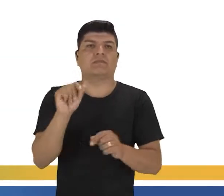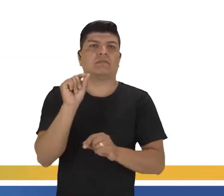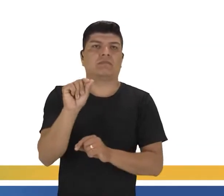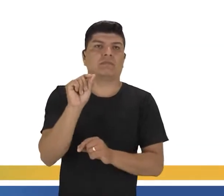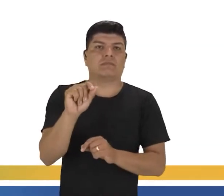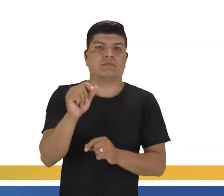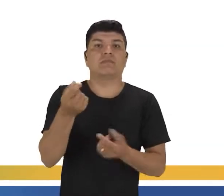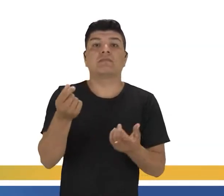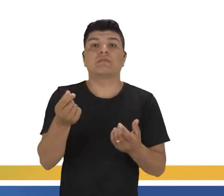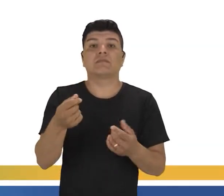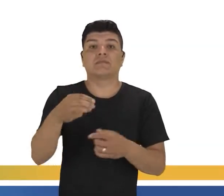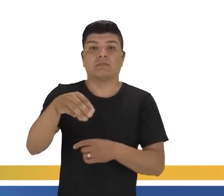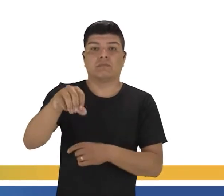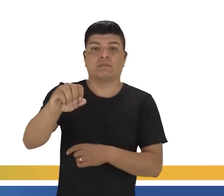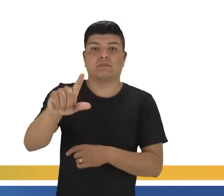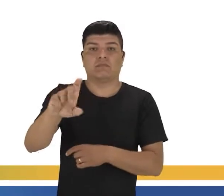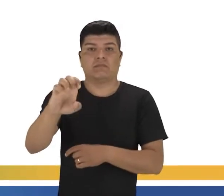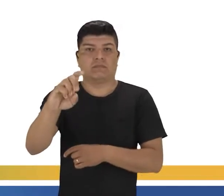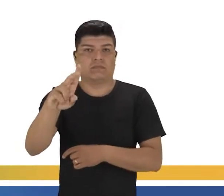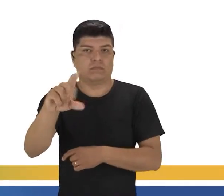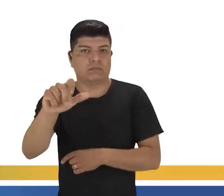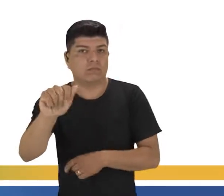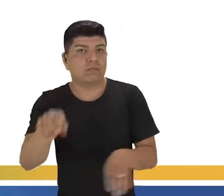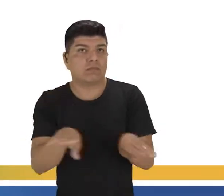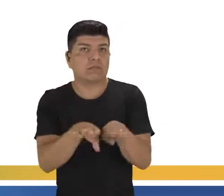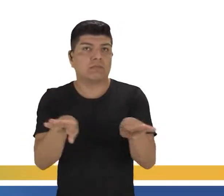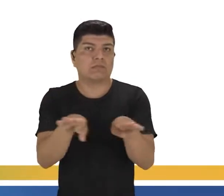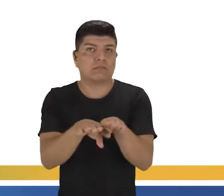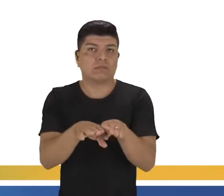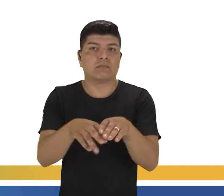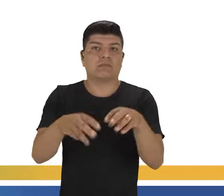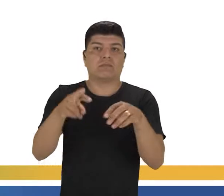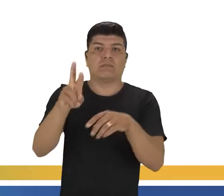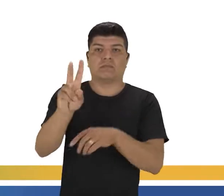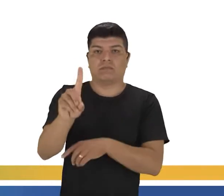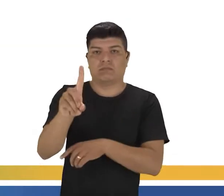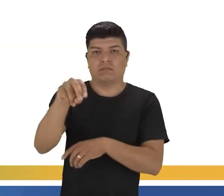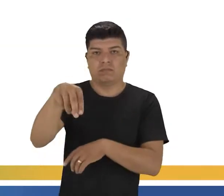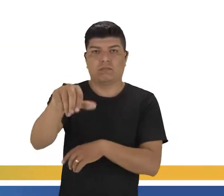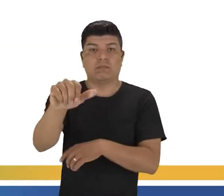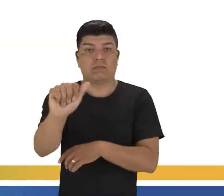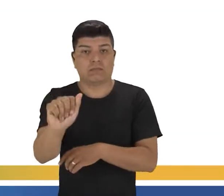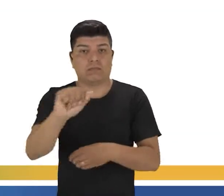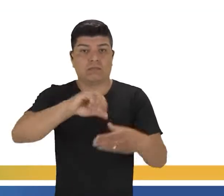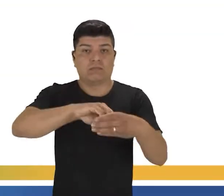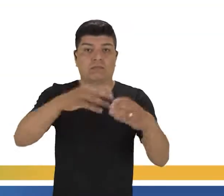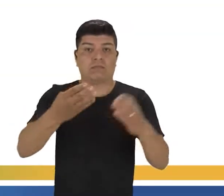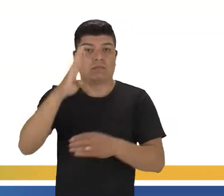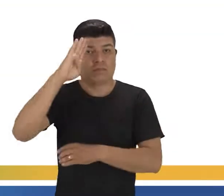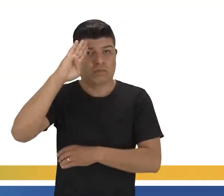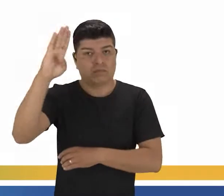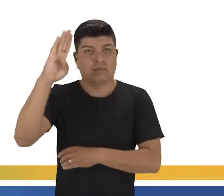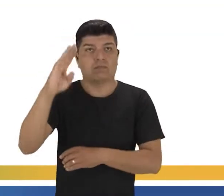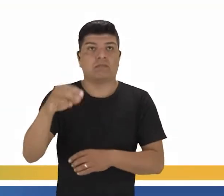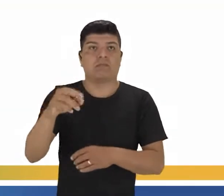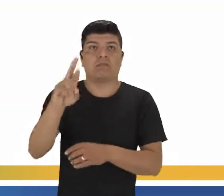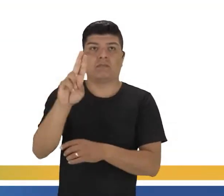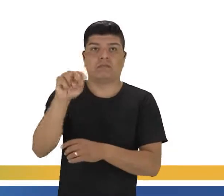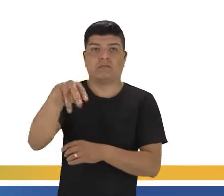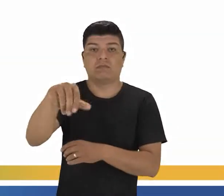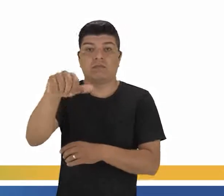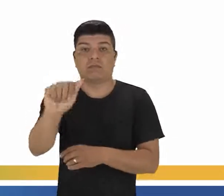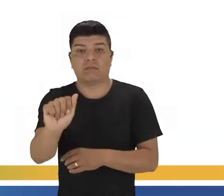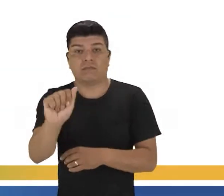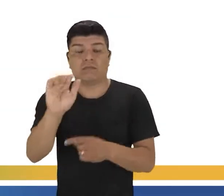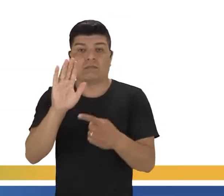as moléculas associadas ao processo de síntese. O DNA são as nossas características principais e o RNA ele